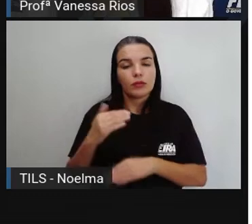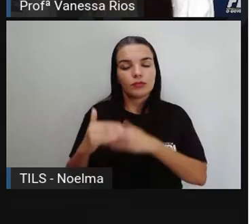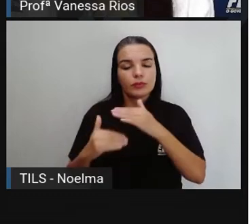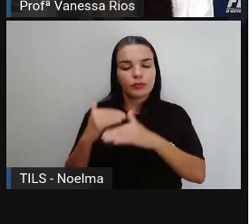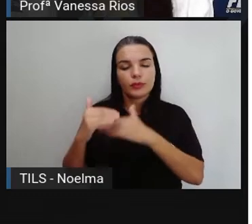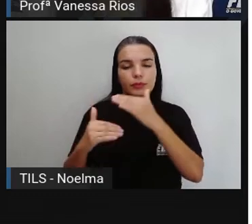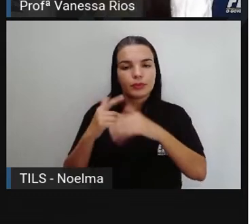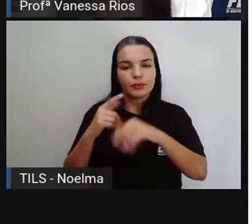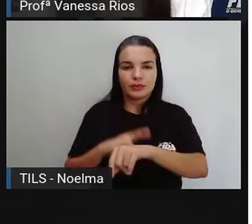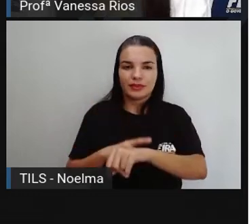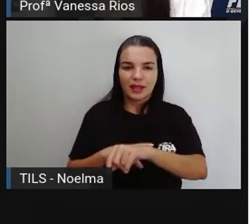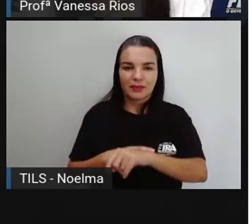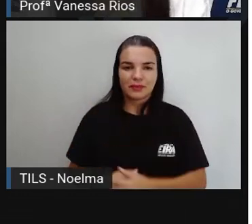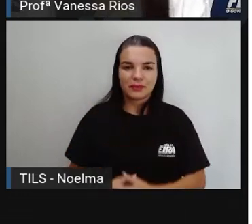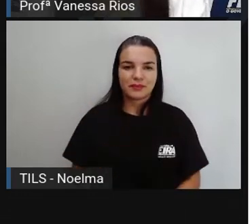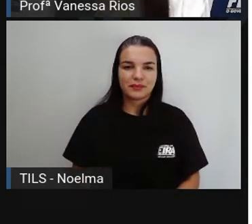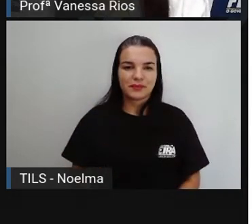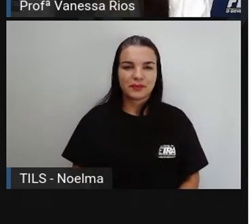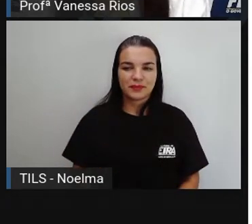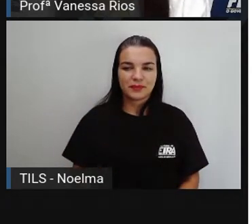o decorrer do tempo.